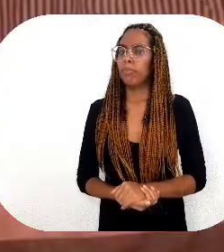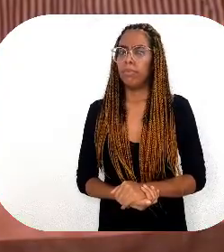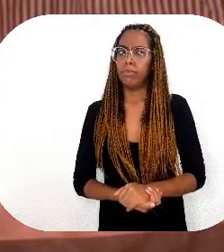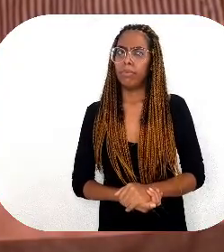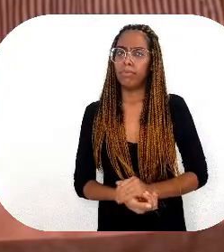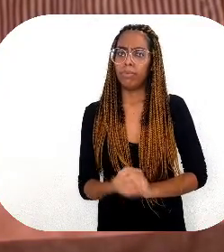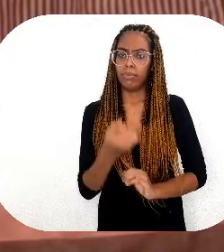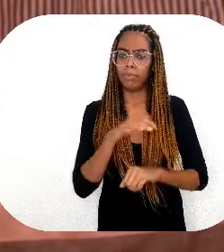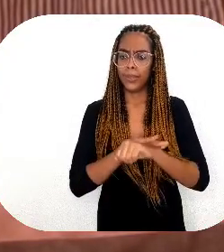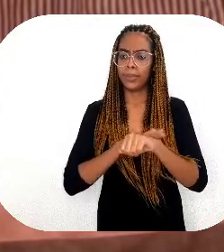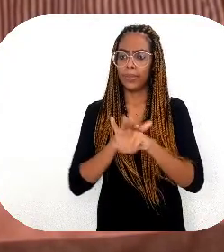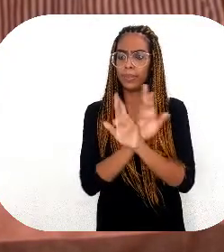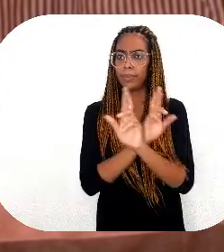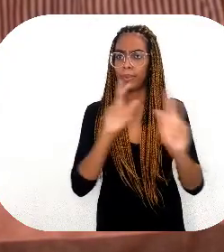amigo.